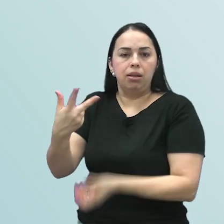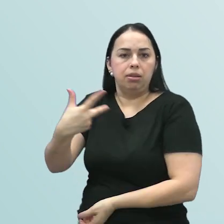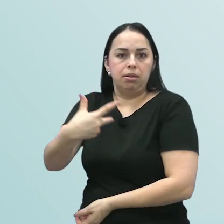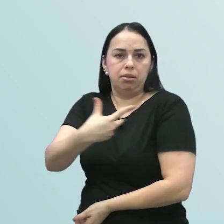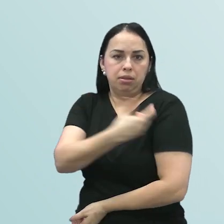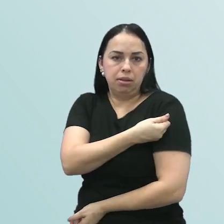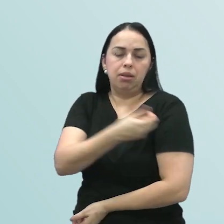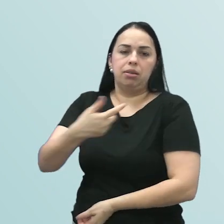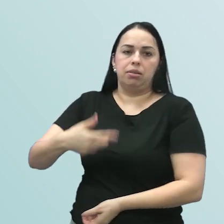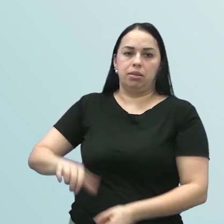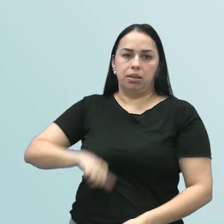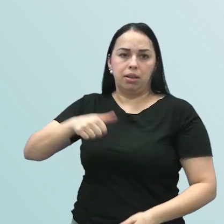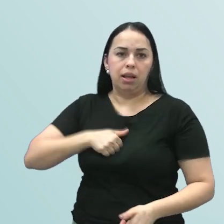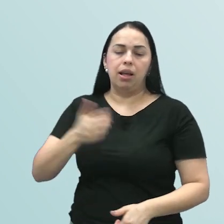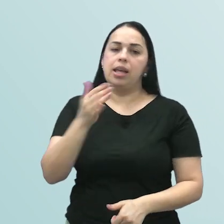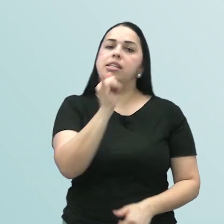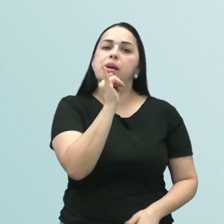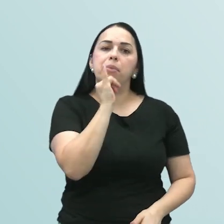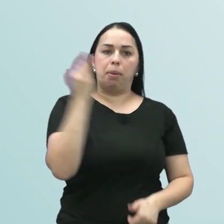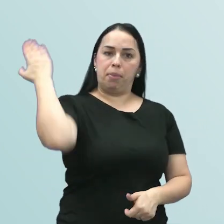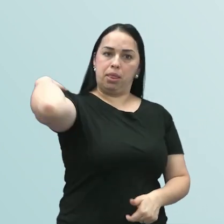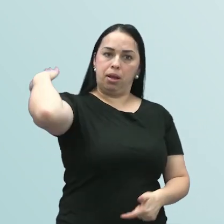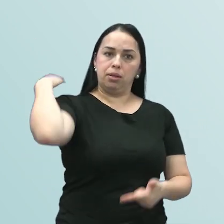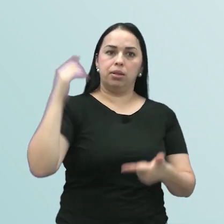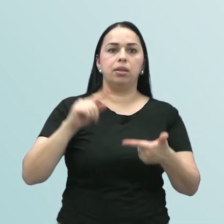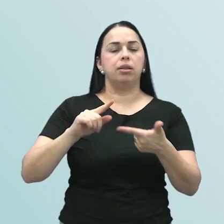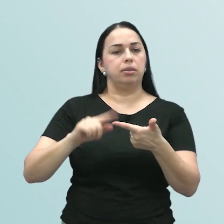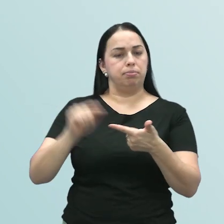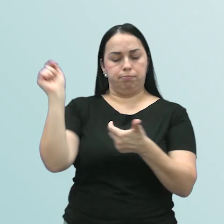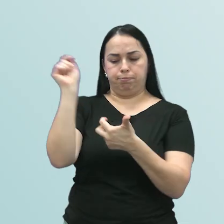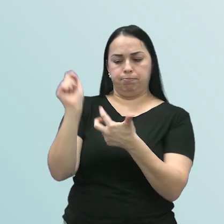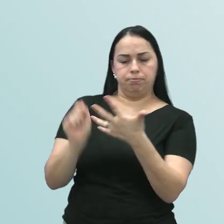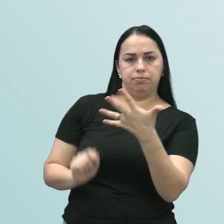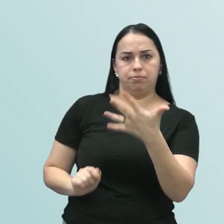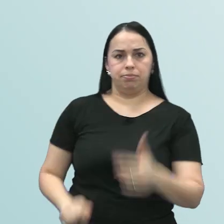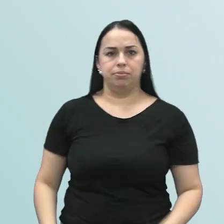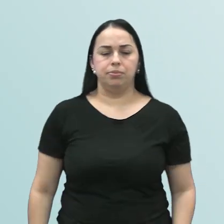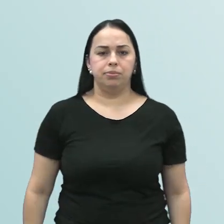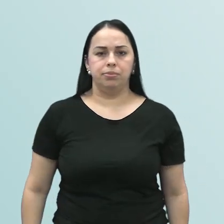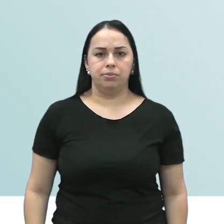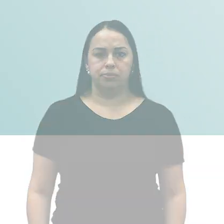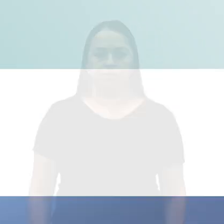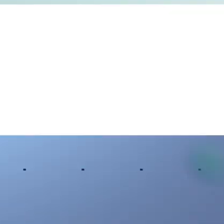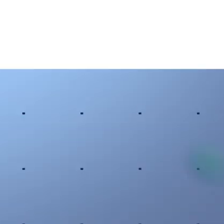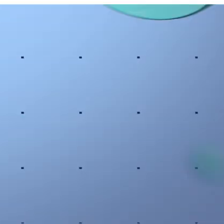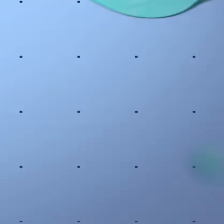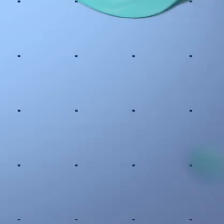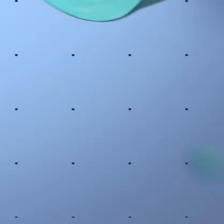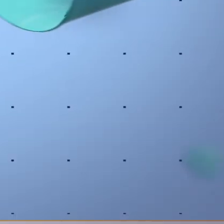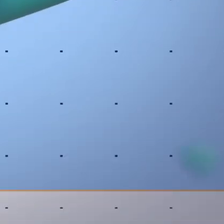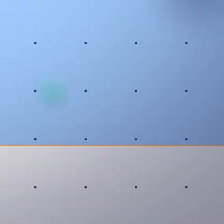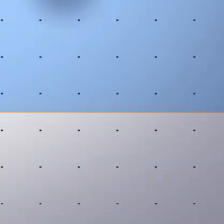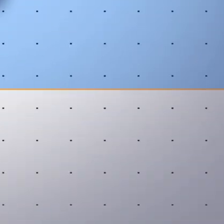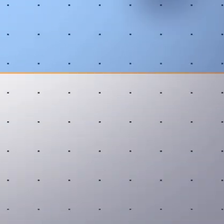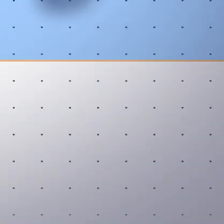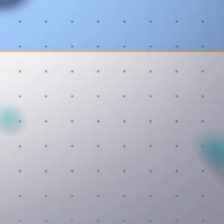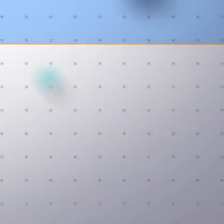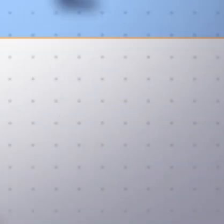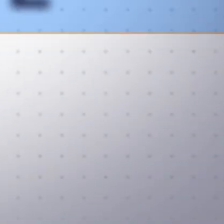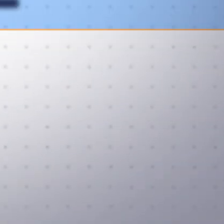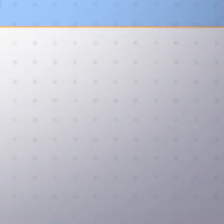contra algumas doenças, como por exemplo da pneumonia, do herpes zoster e também do Covid.